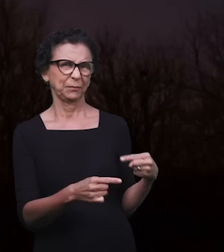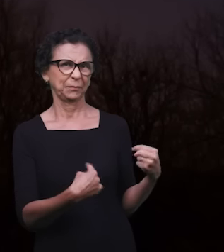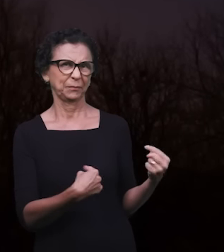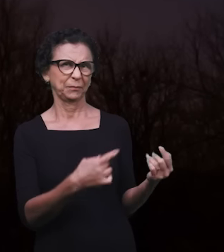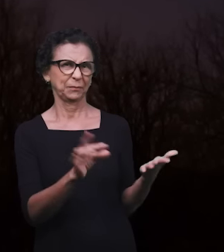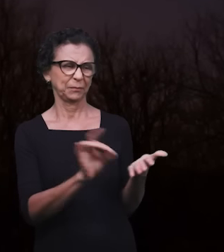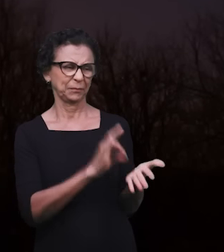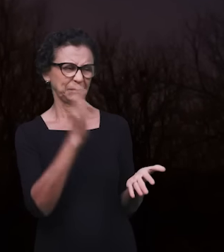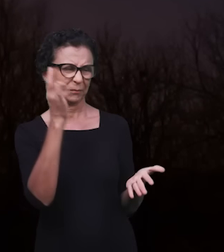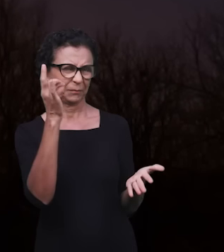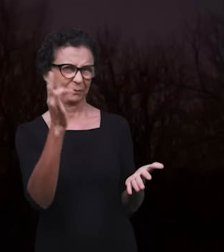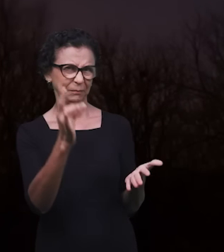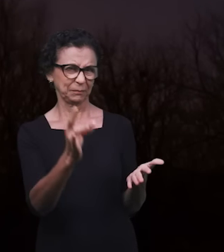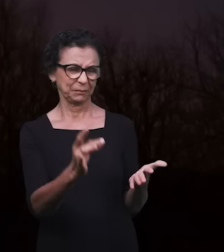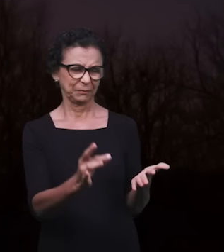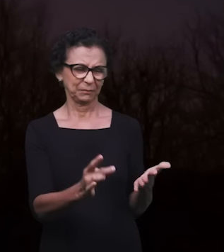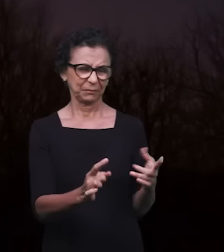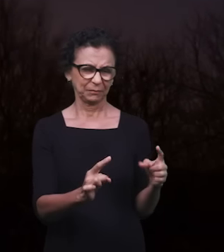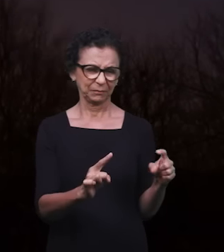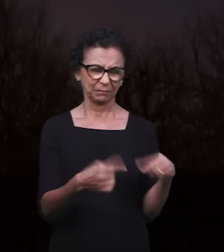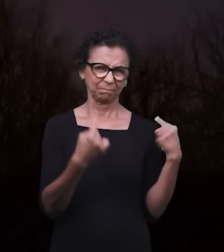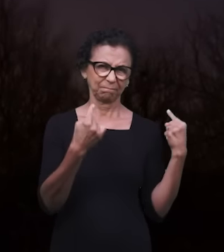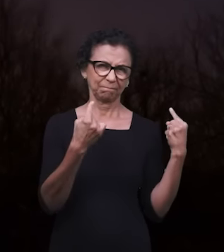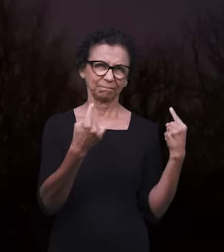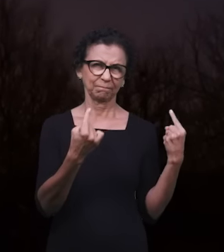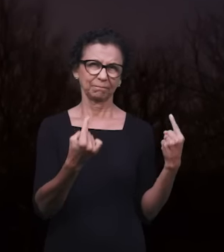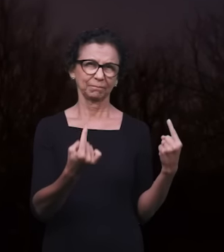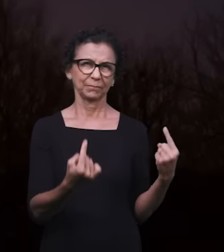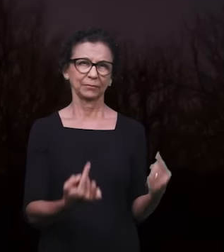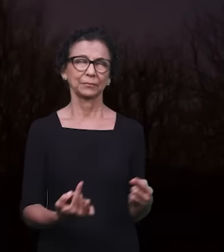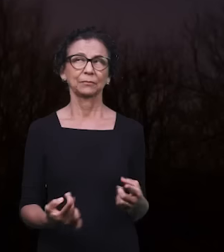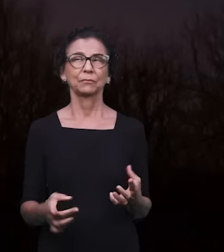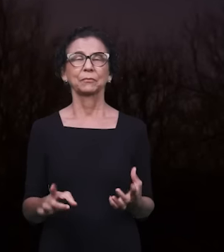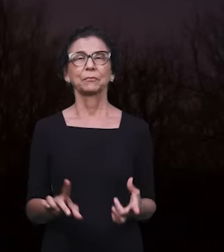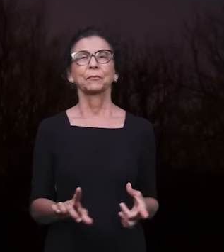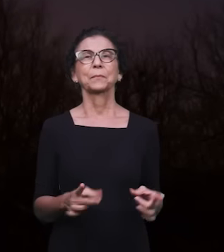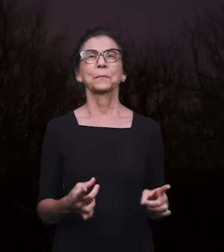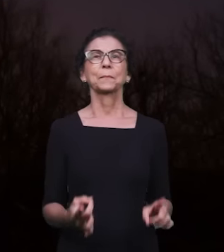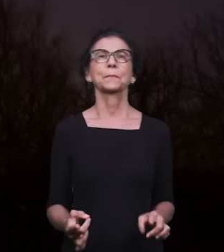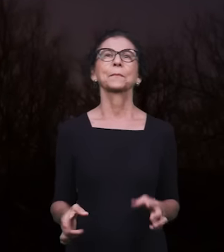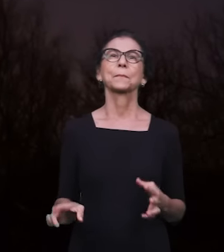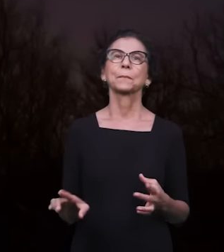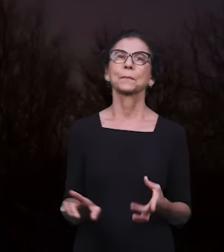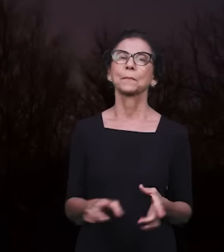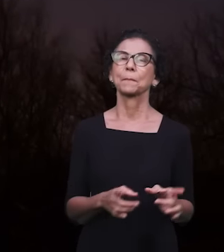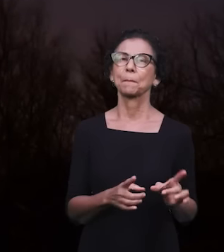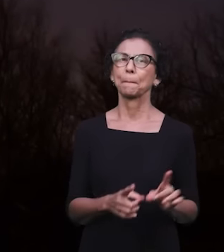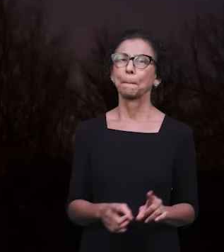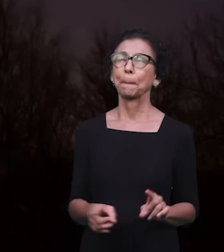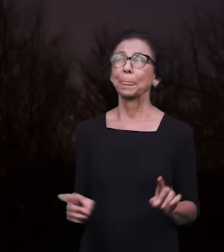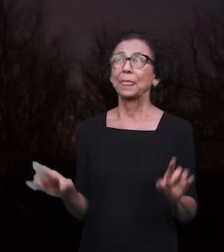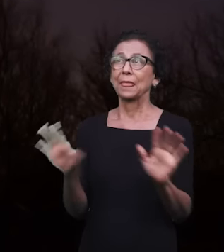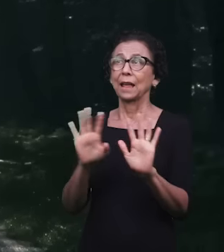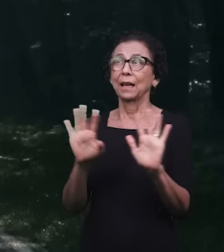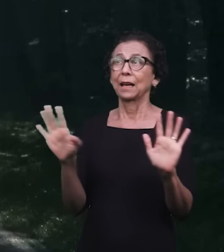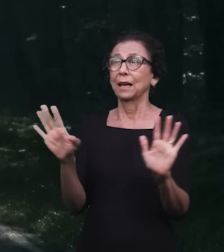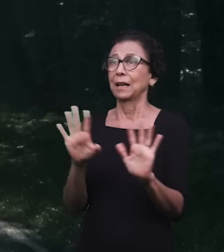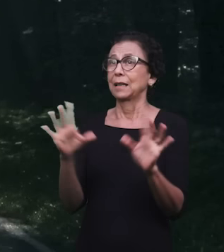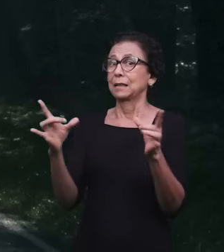e nela o tentador pode atacar.